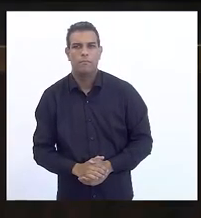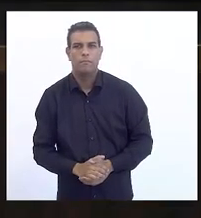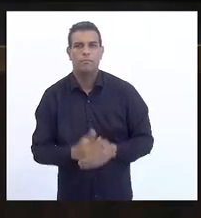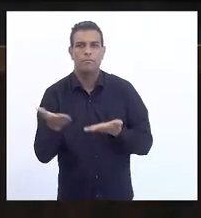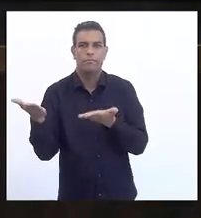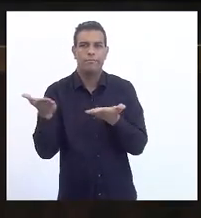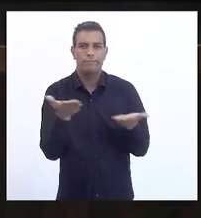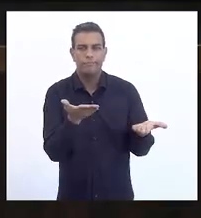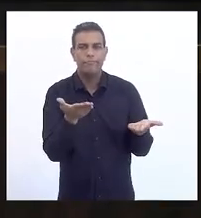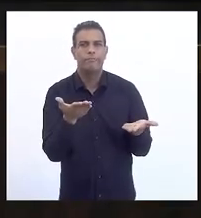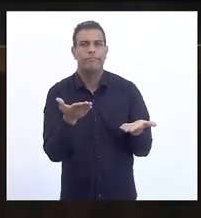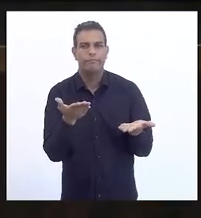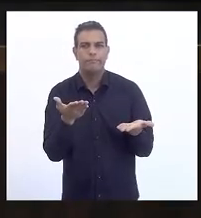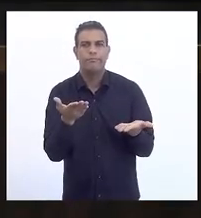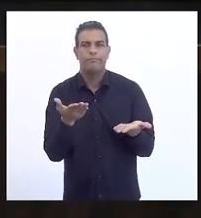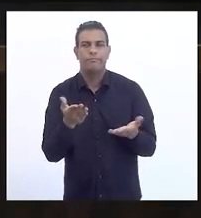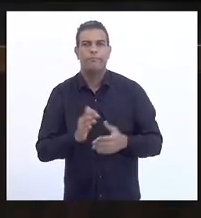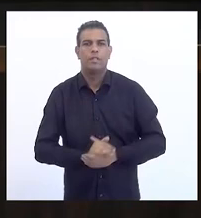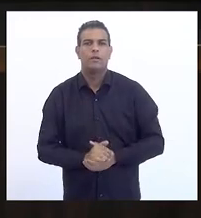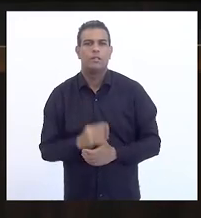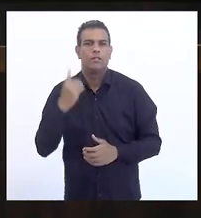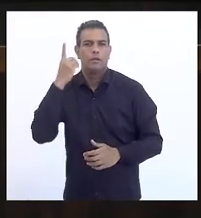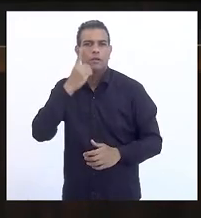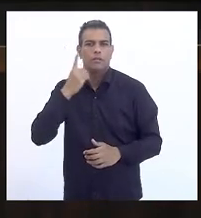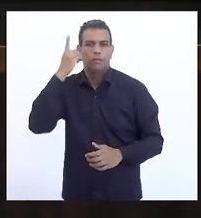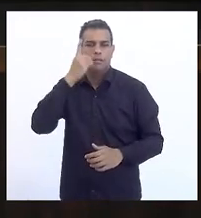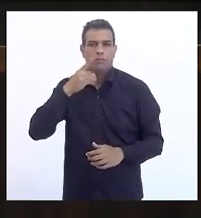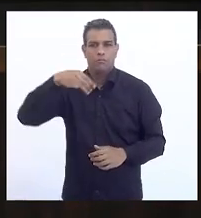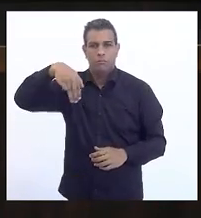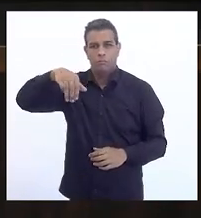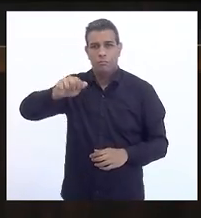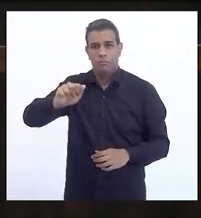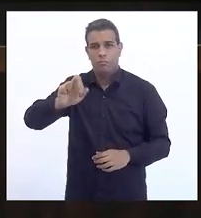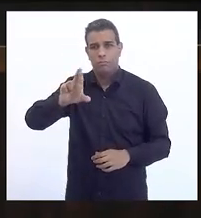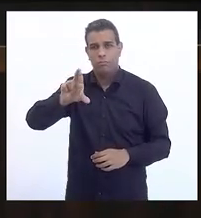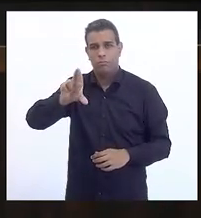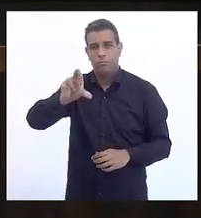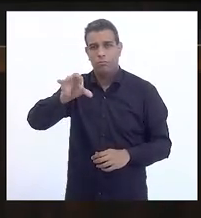Próximo orador, orador escrito é o deputado Márcio Pacheco.